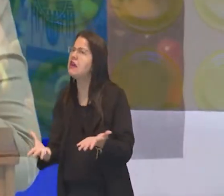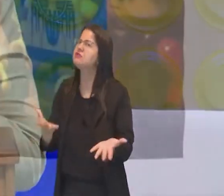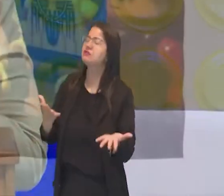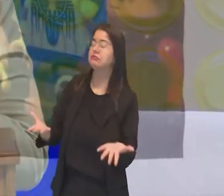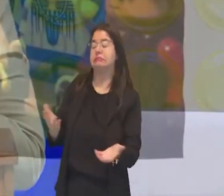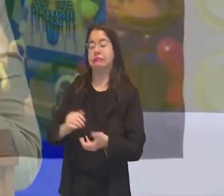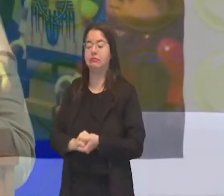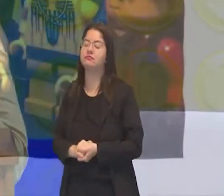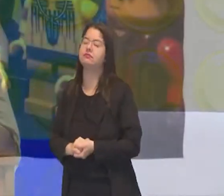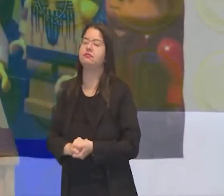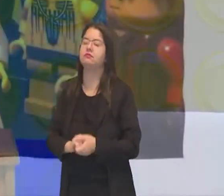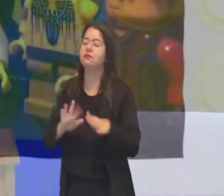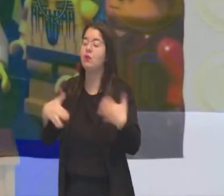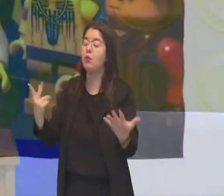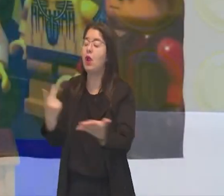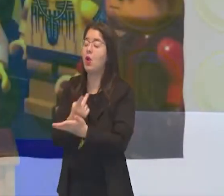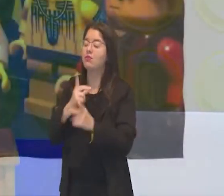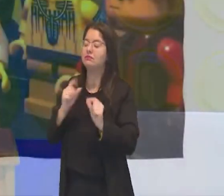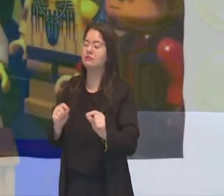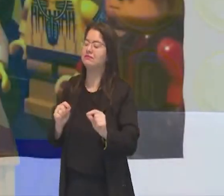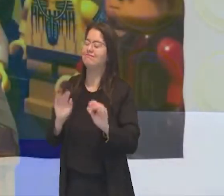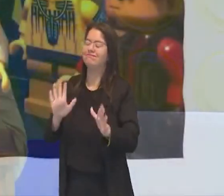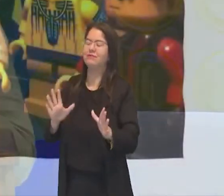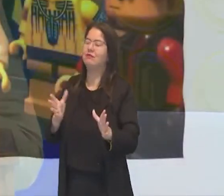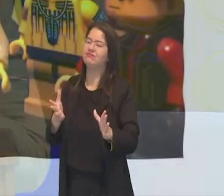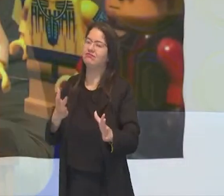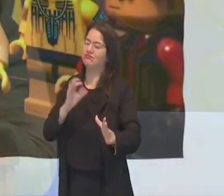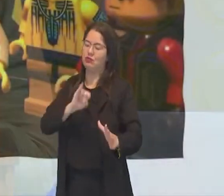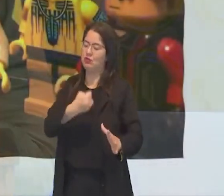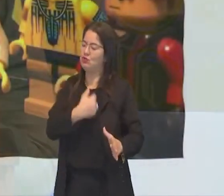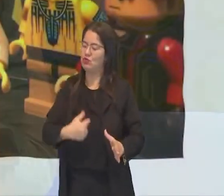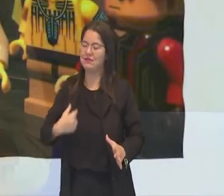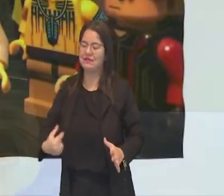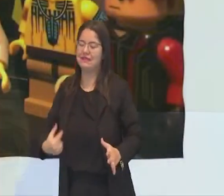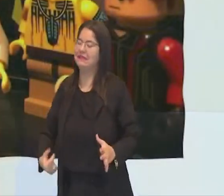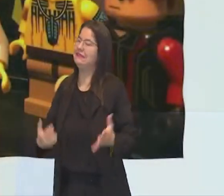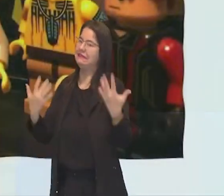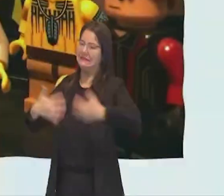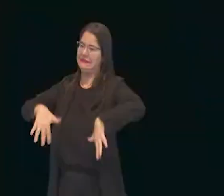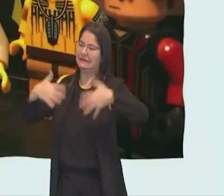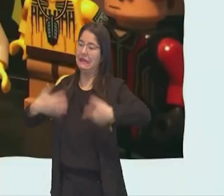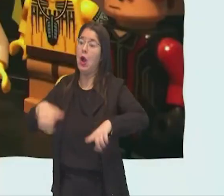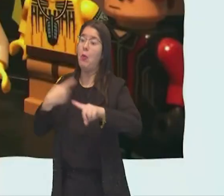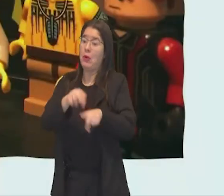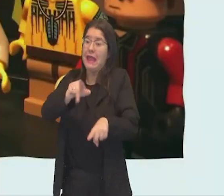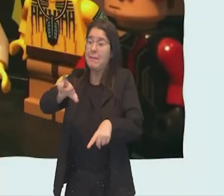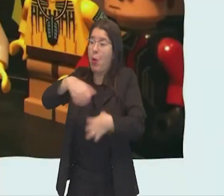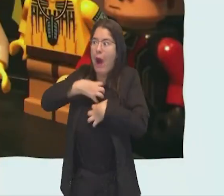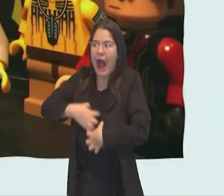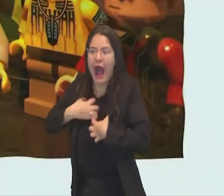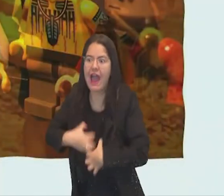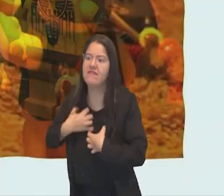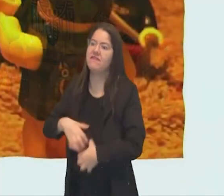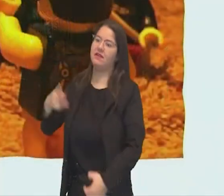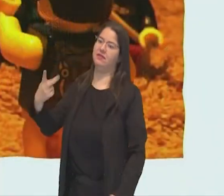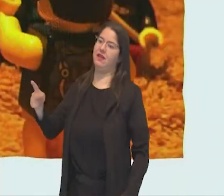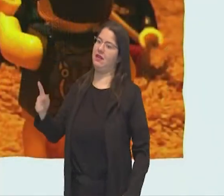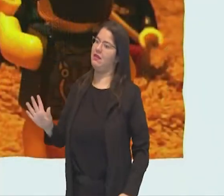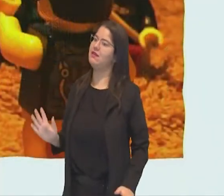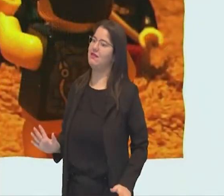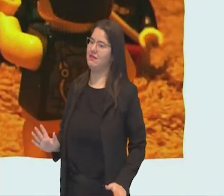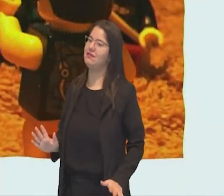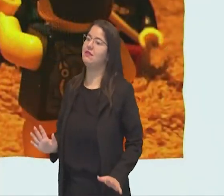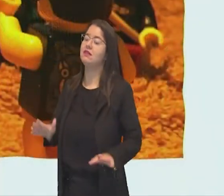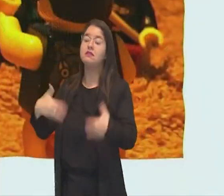aí, o negócio não estava bom para José. Os irmãos estavam muito enfurecidos com ele.